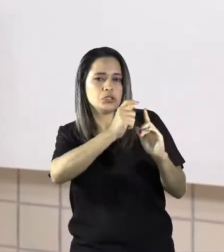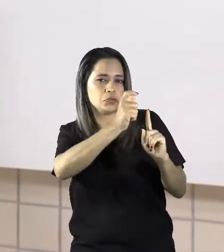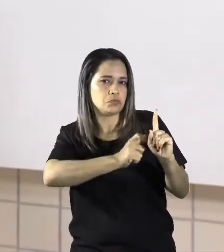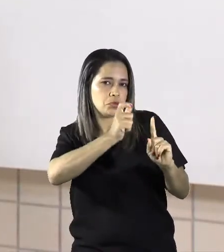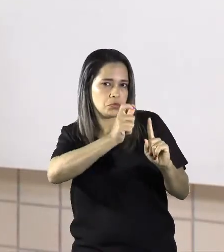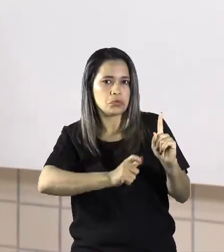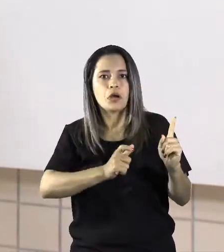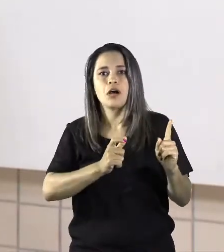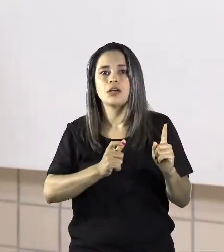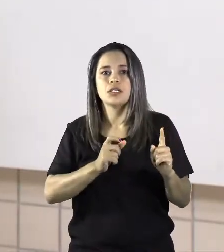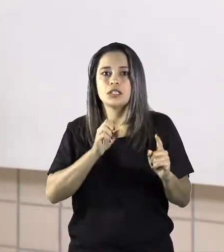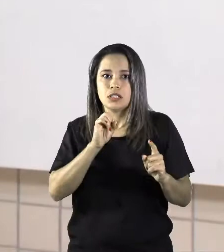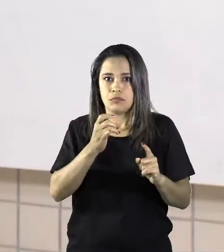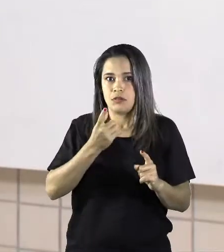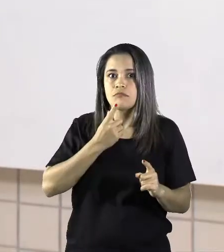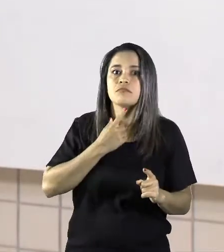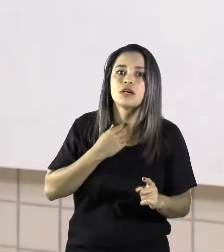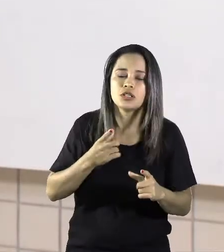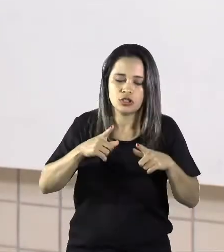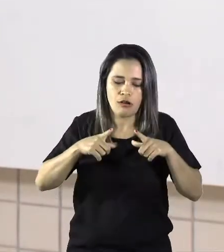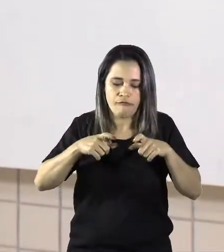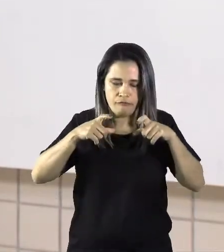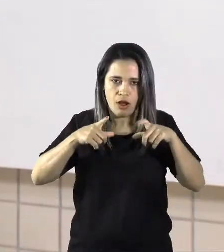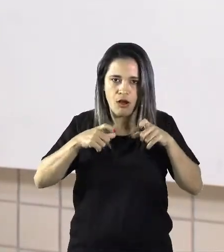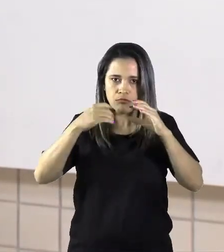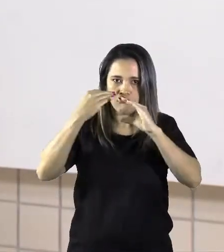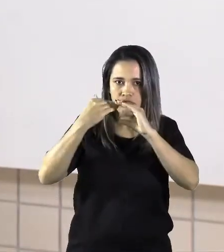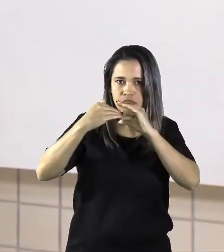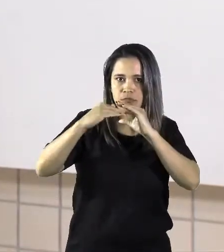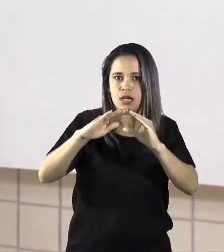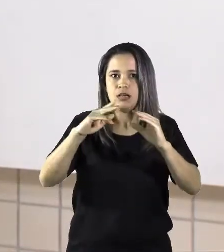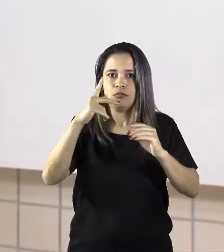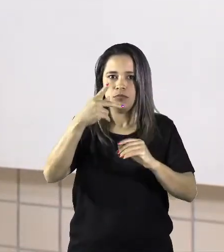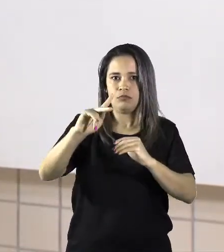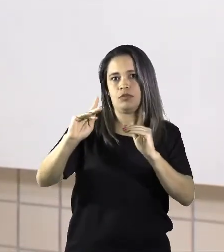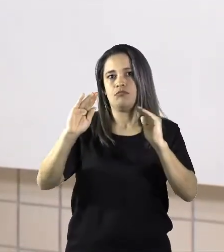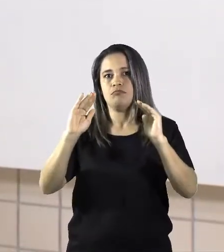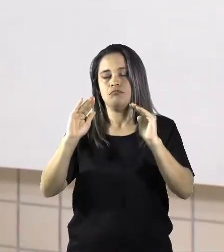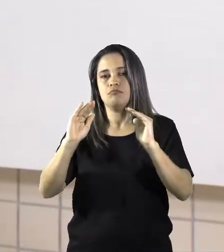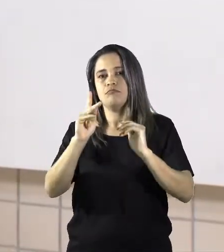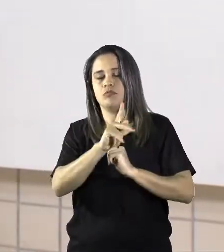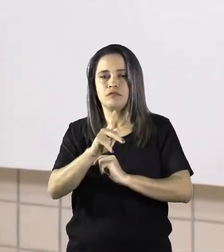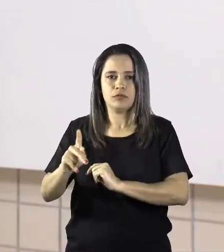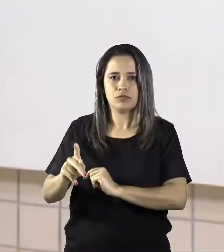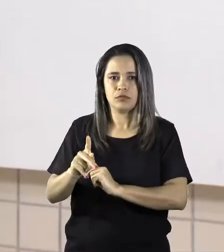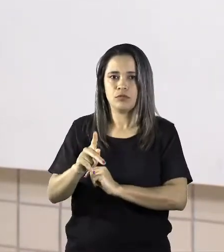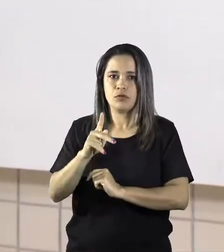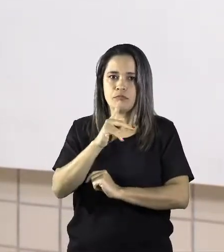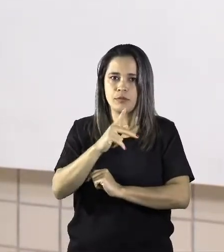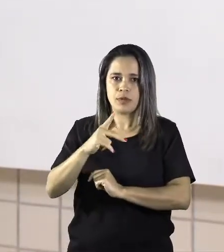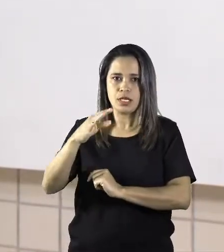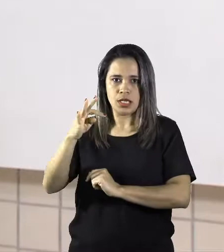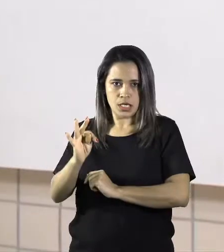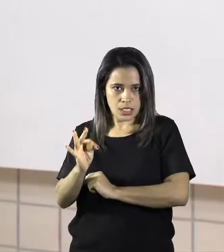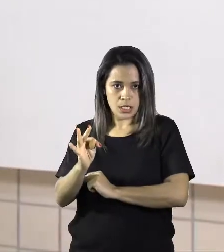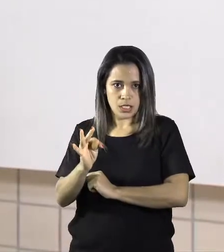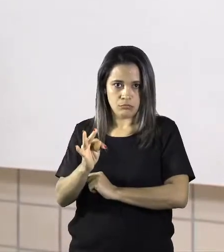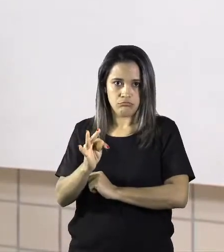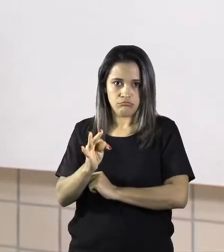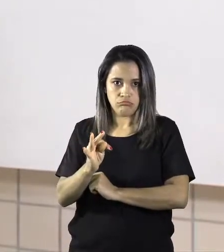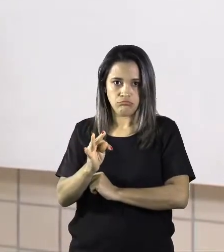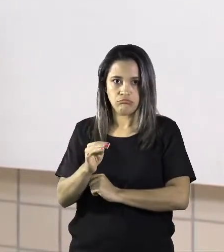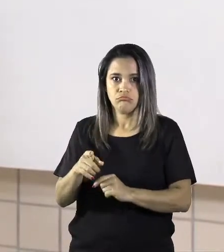Se quiser, tira a foto, manda lá para o seu professor, né, de PPT, a sua professora de PPT, e